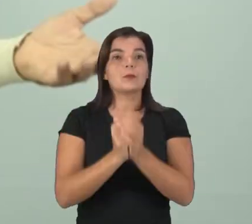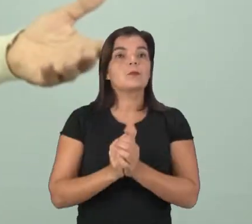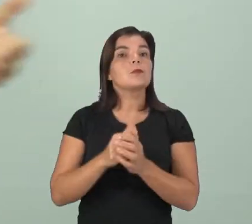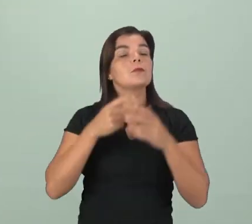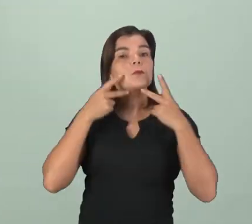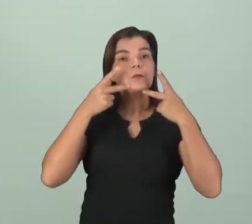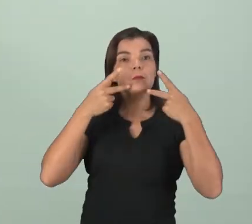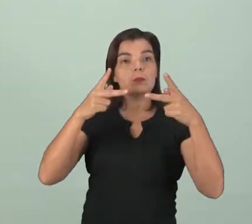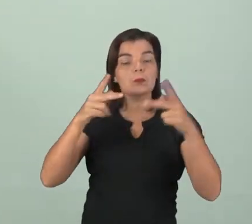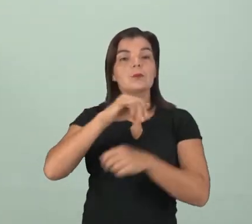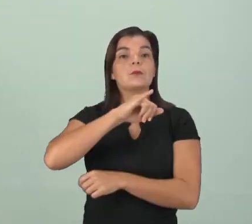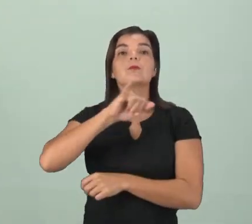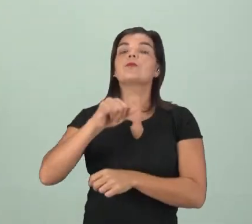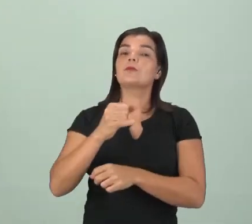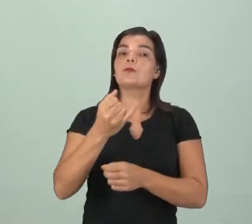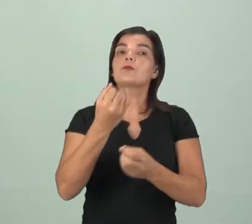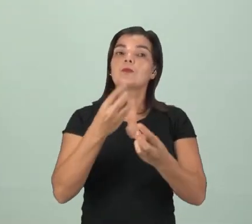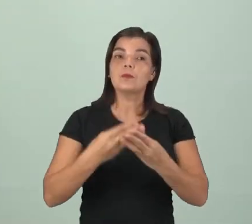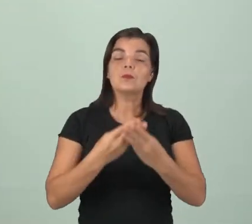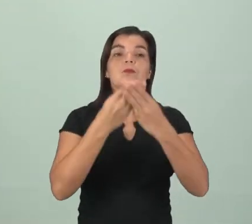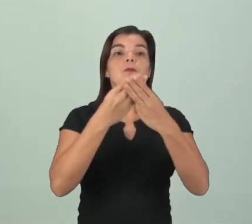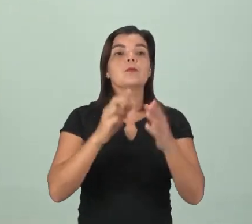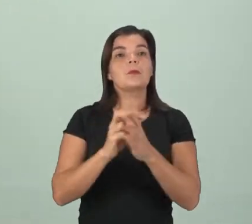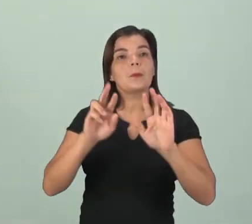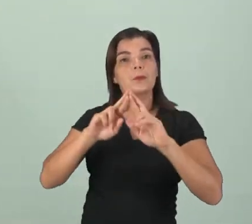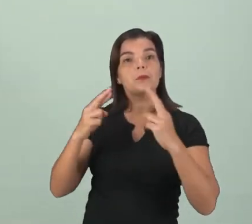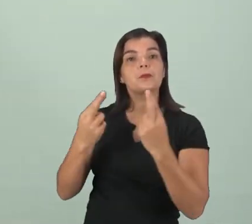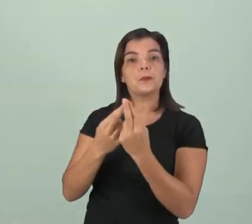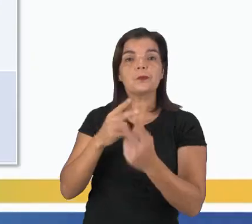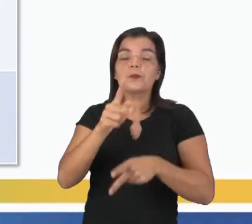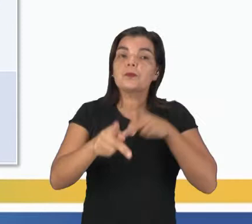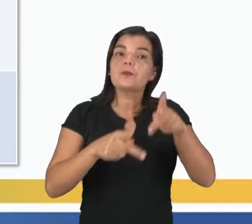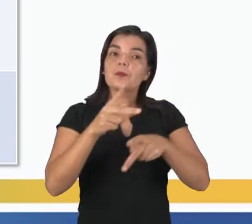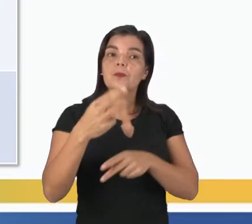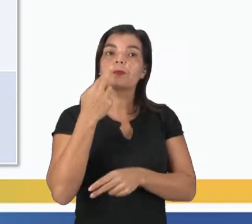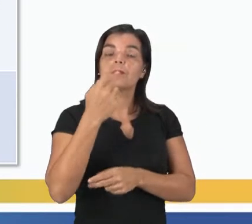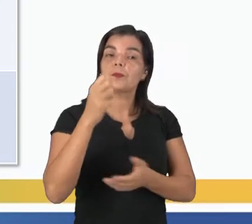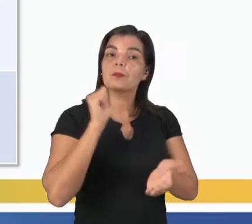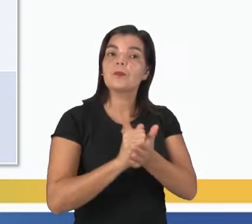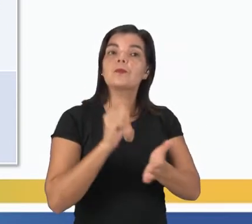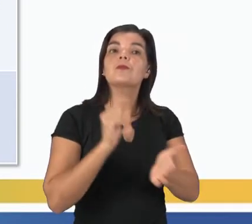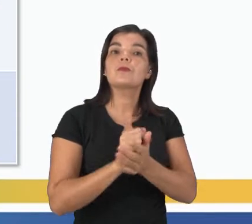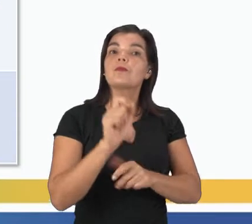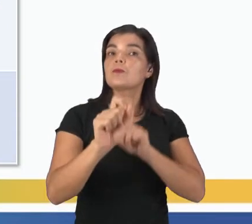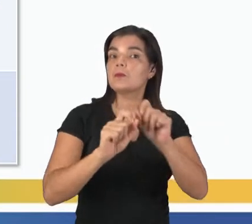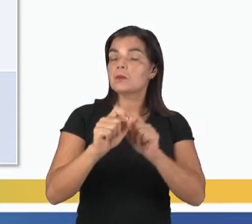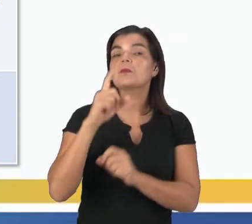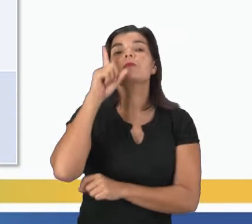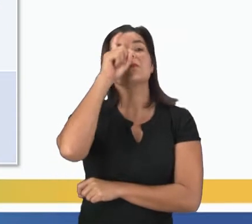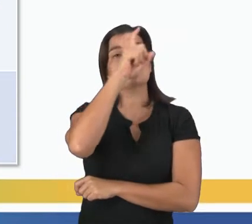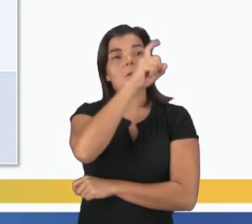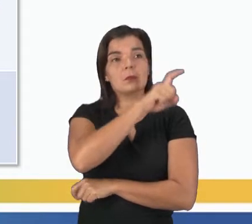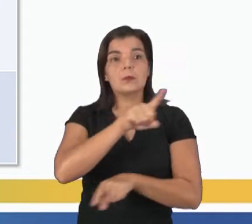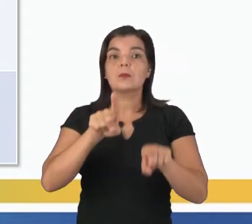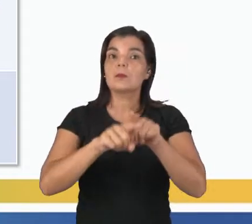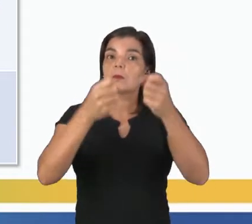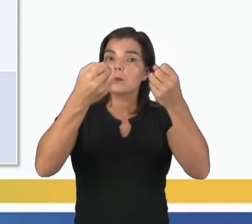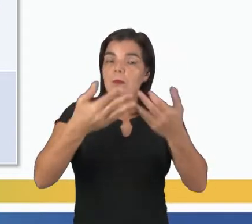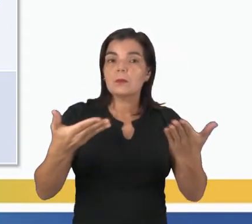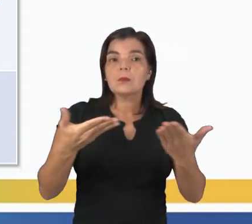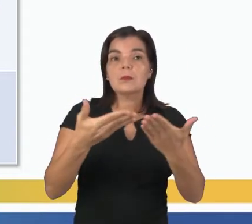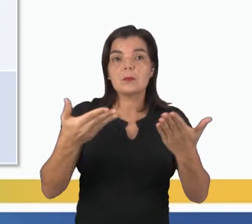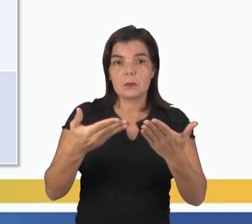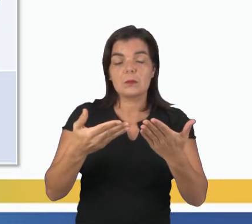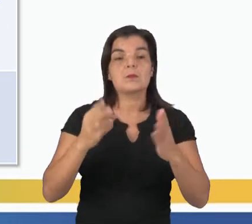do judaísmo. Religiões de povos cujo acesso às línguas escritas foi mais difícil, como a gente falou agora da